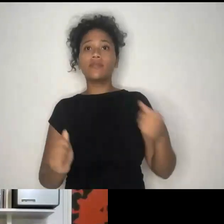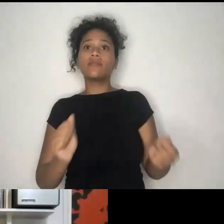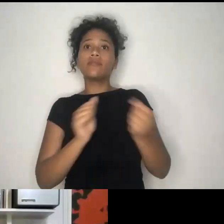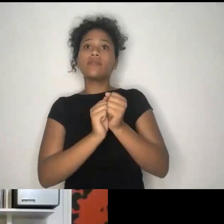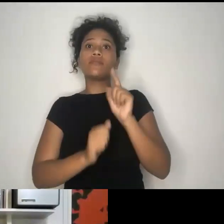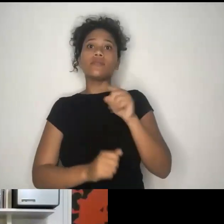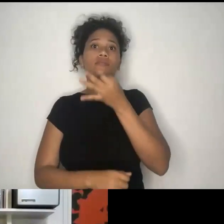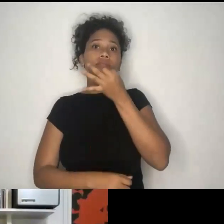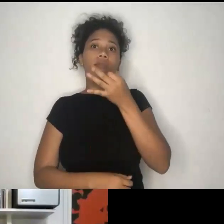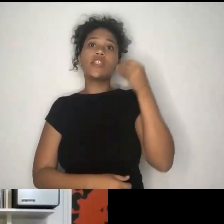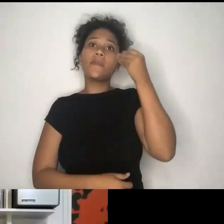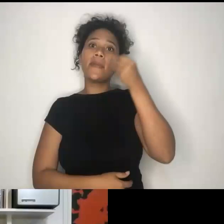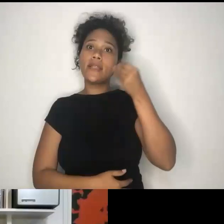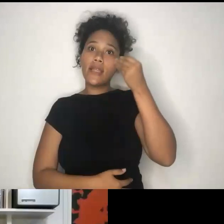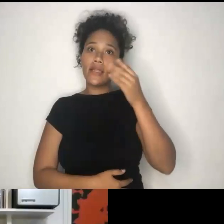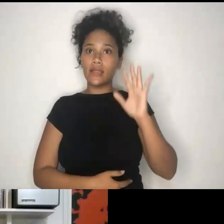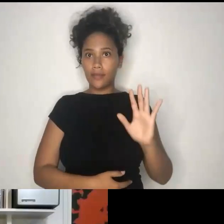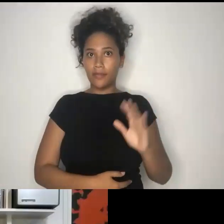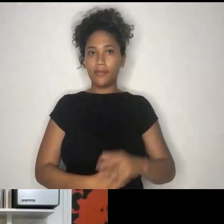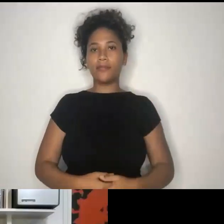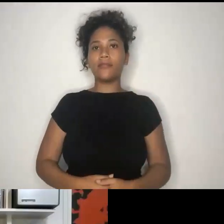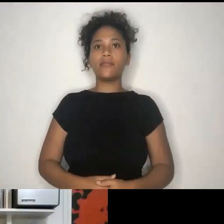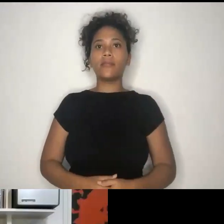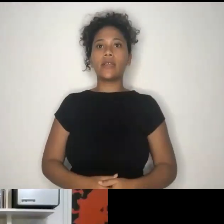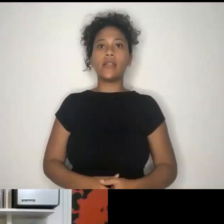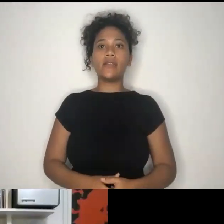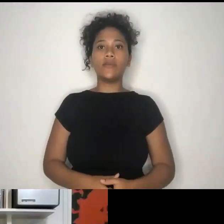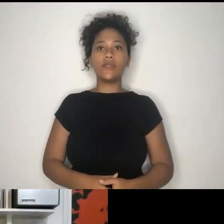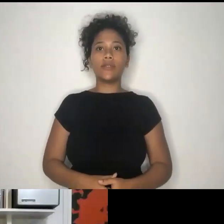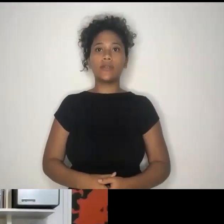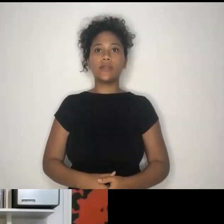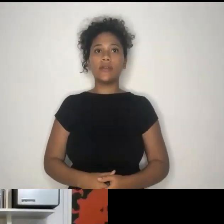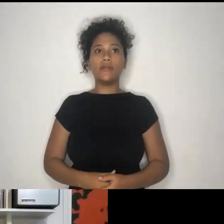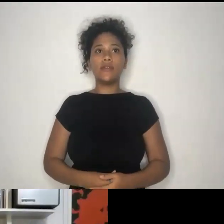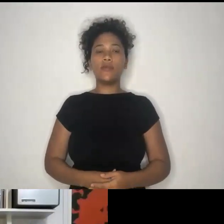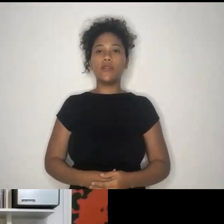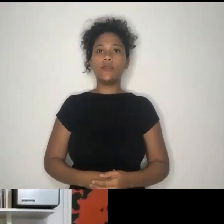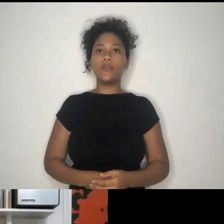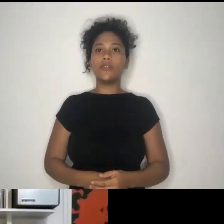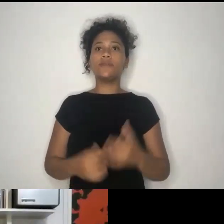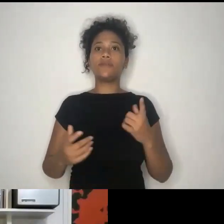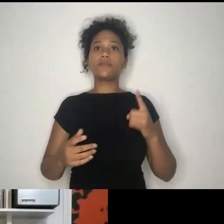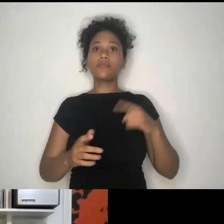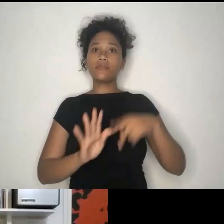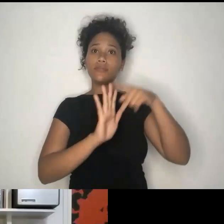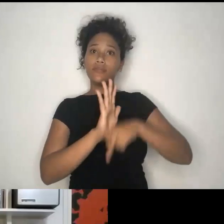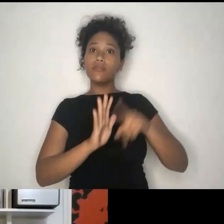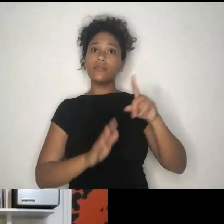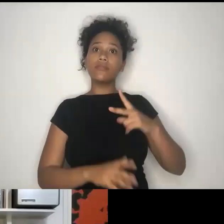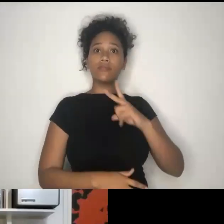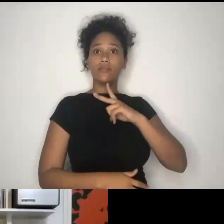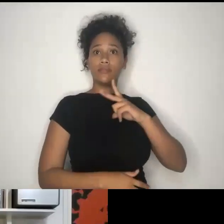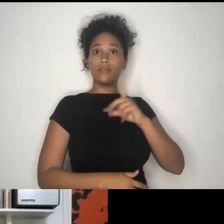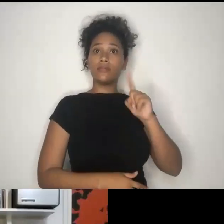questão de experiência de jornada de experiência Beleza então cada visualização de projeto eu acho que tem particularidades que